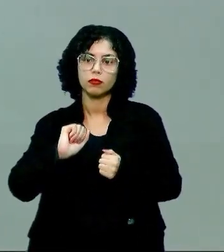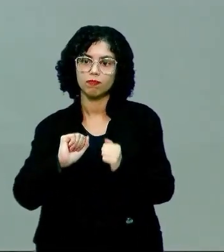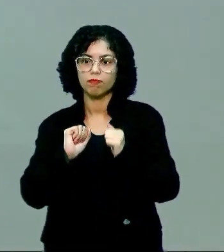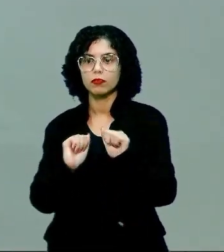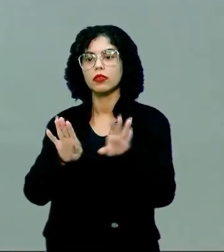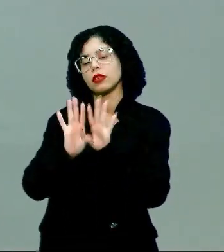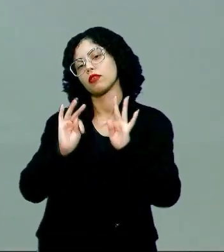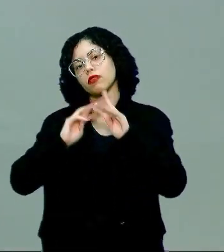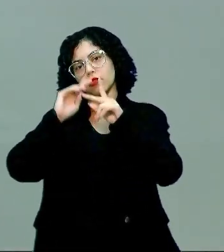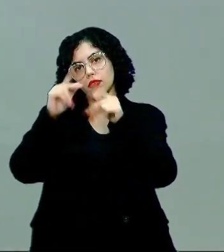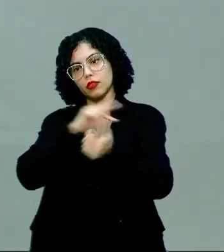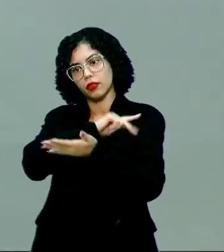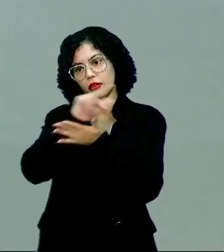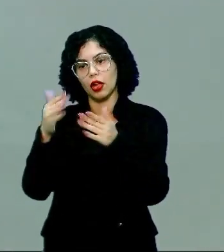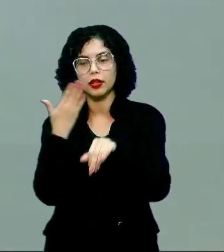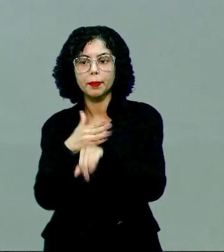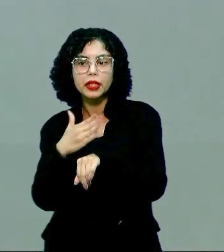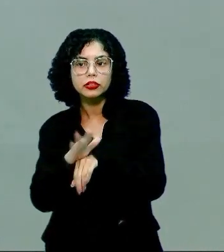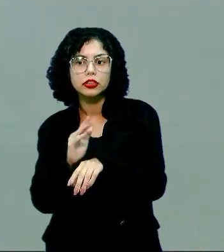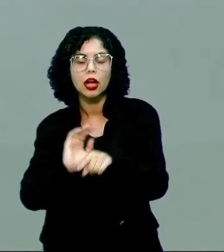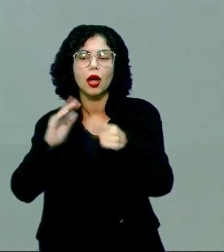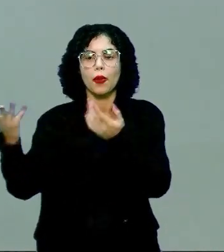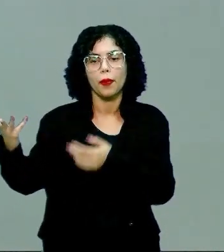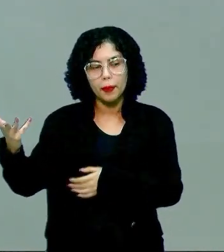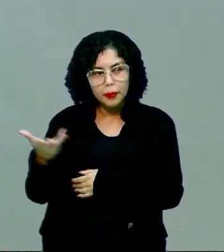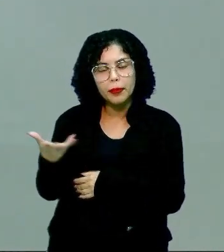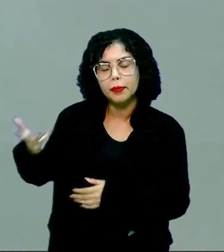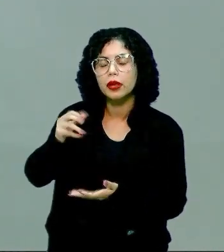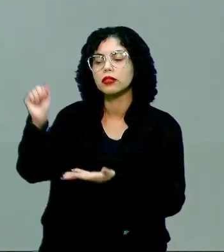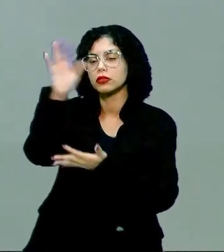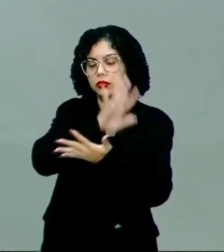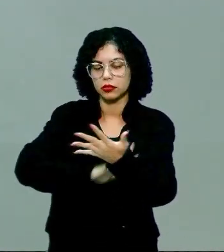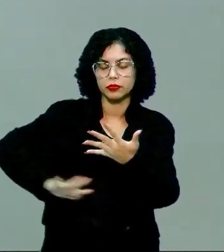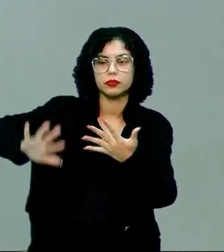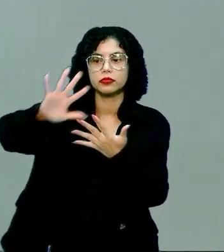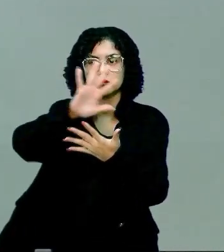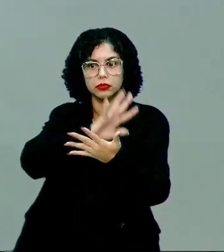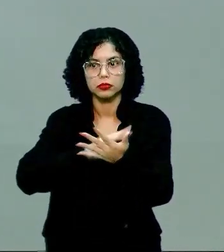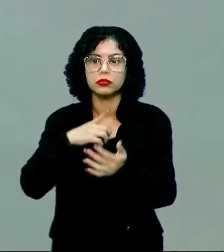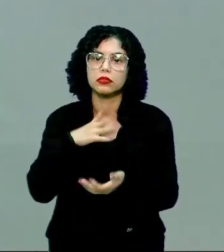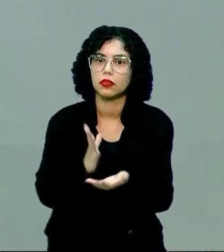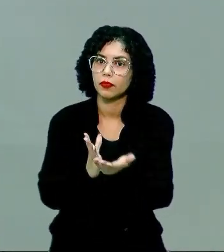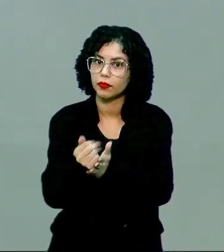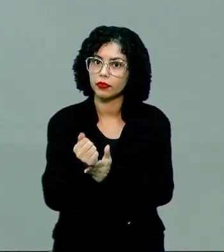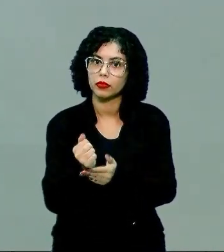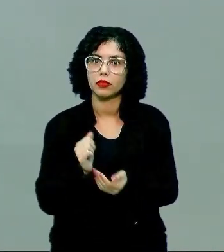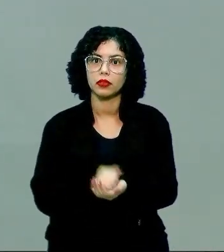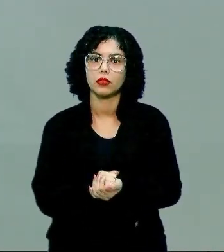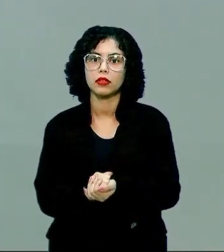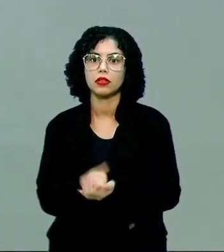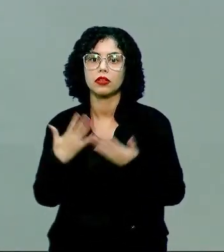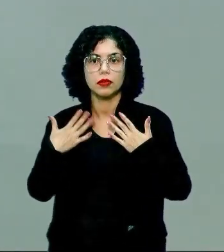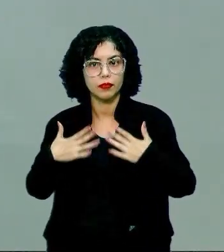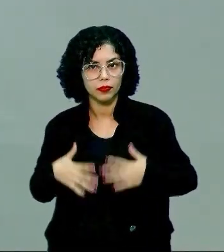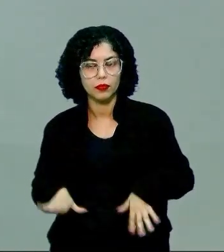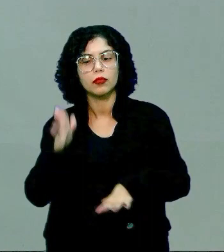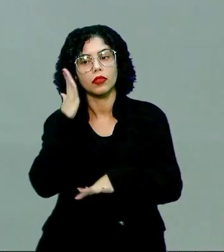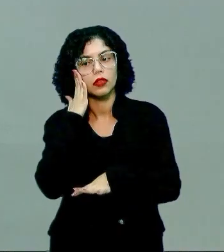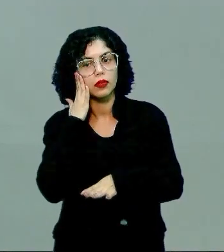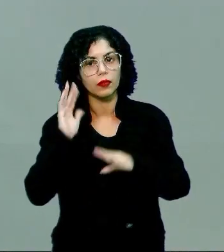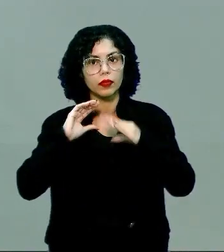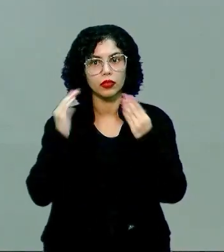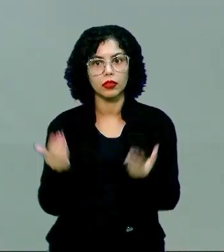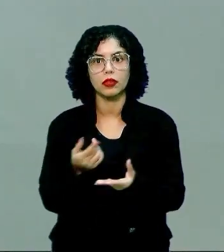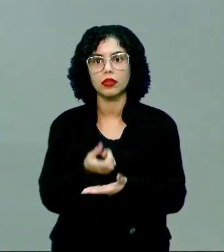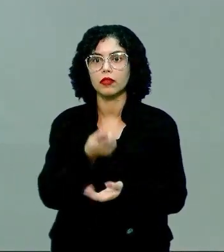é muita possibilidade de prática e aí com base nesse universo eu vou buscar na compreensão do